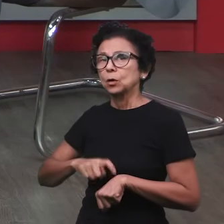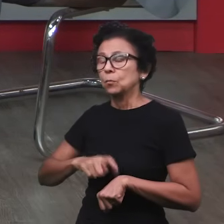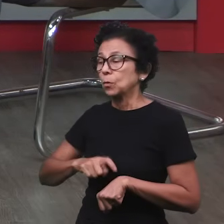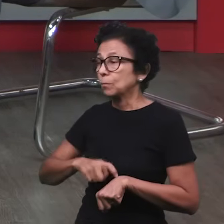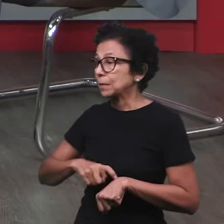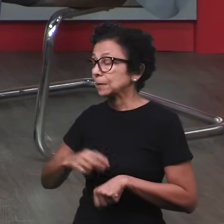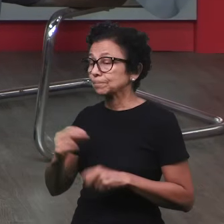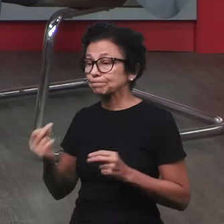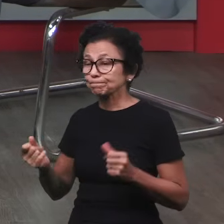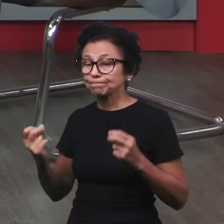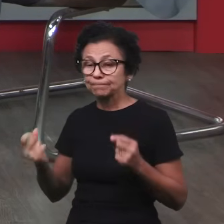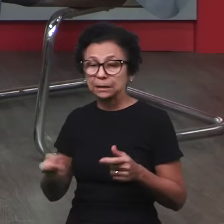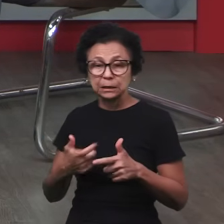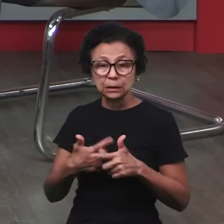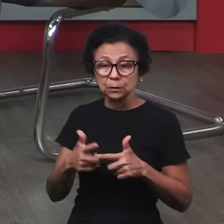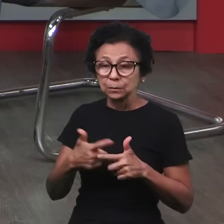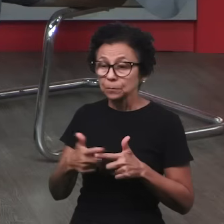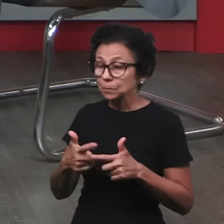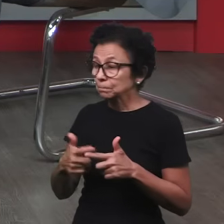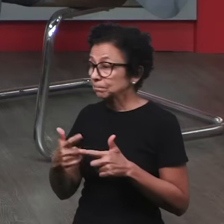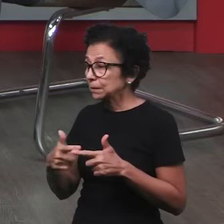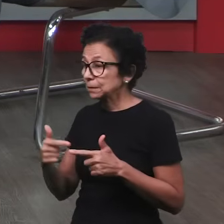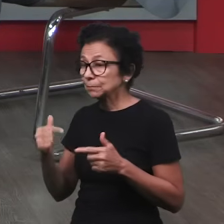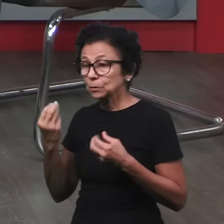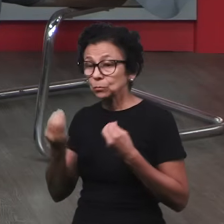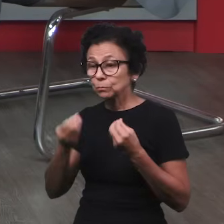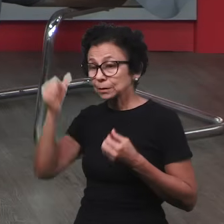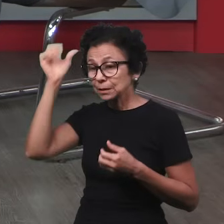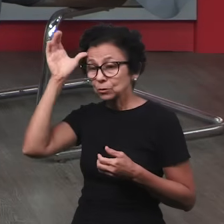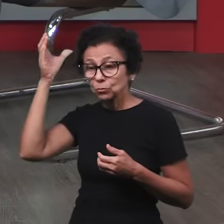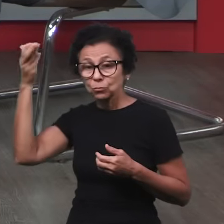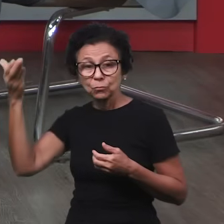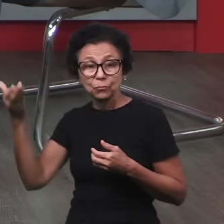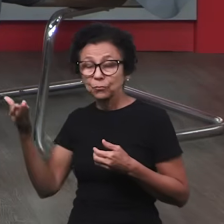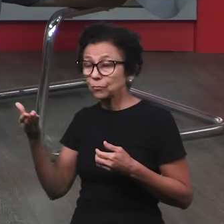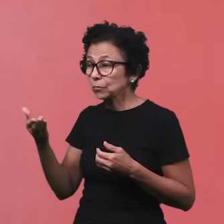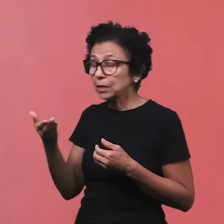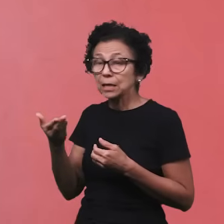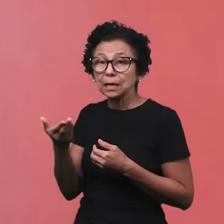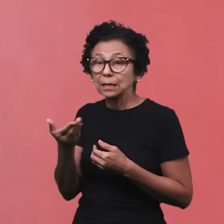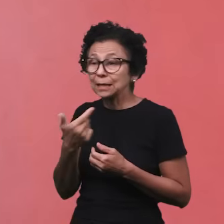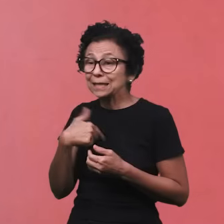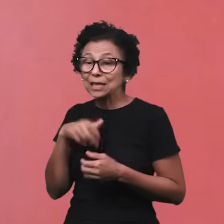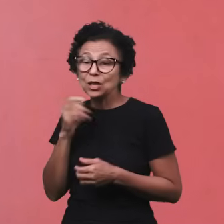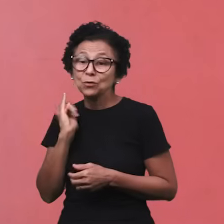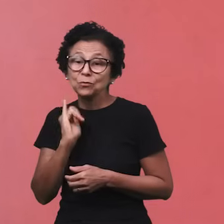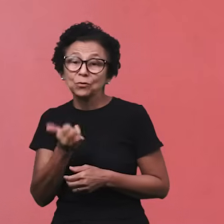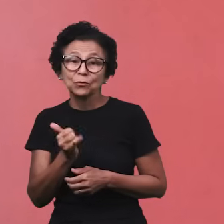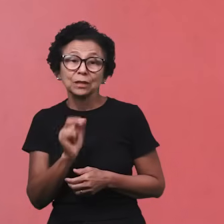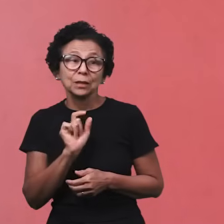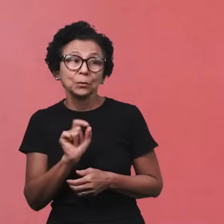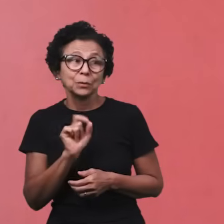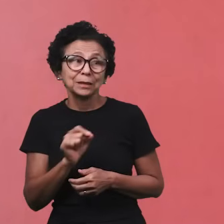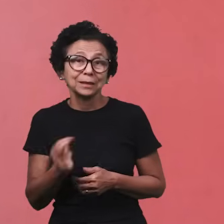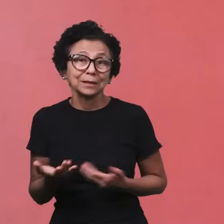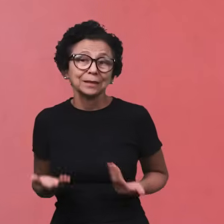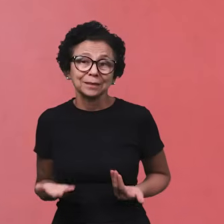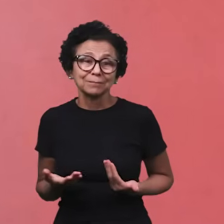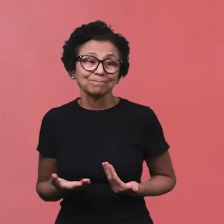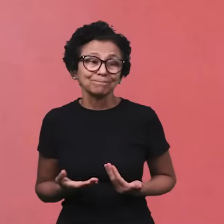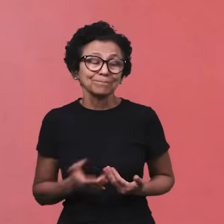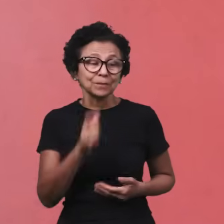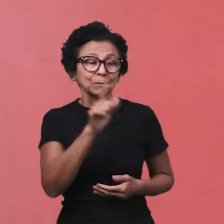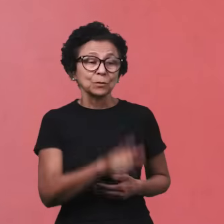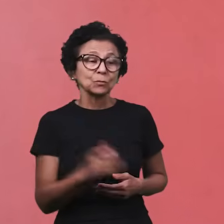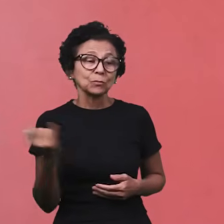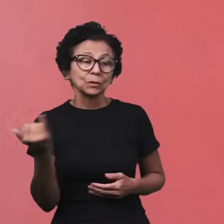numa situação que você tem que resolver um problema até difícil. Você como é que eu vou resolver isso? Qual palavra que eu tenho para isso? Como é que eu vou